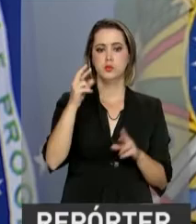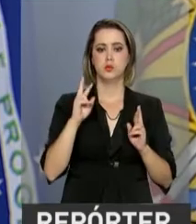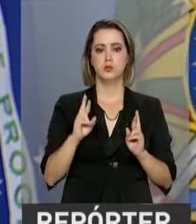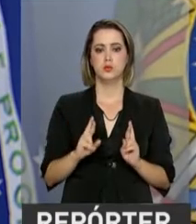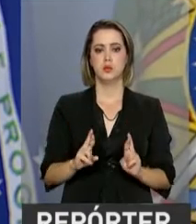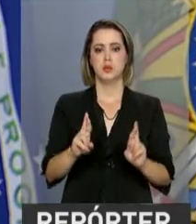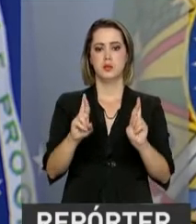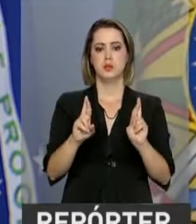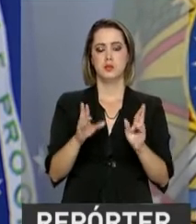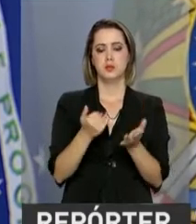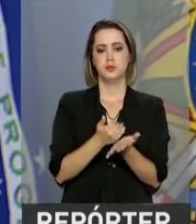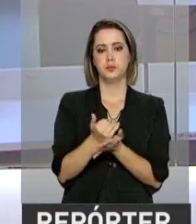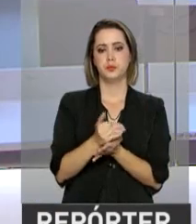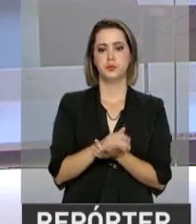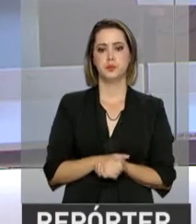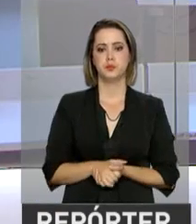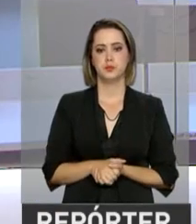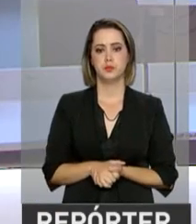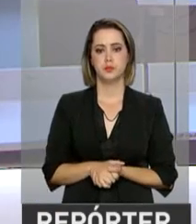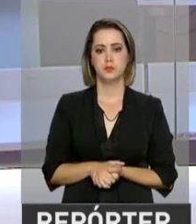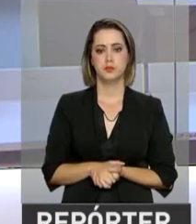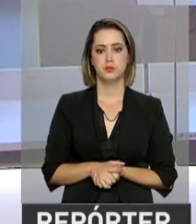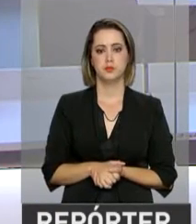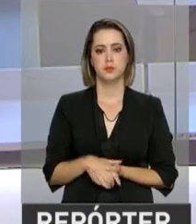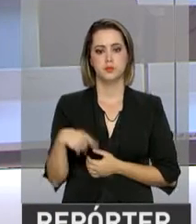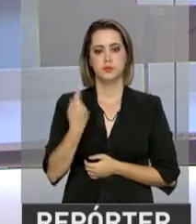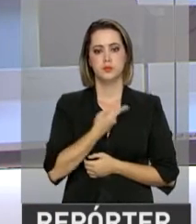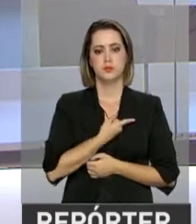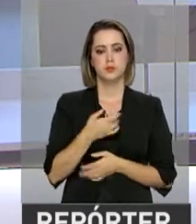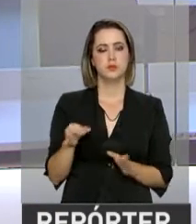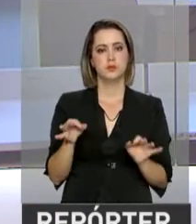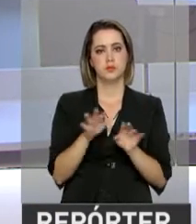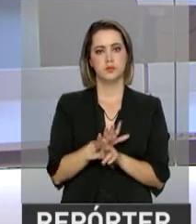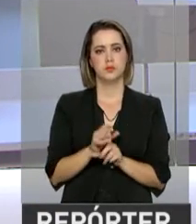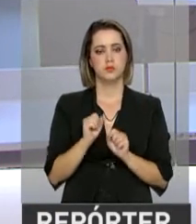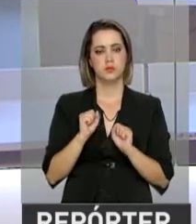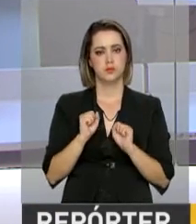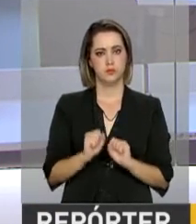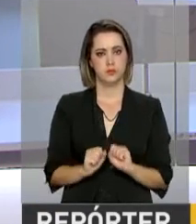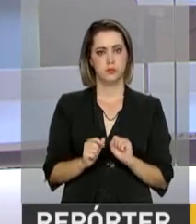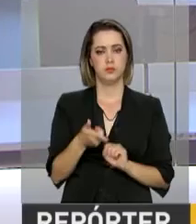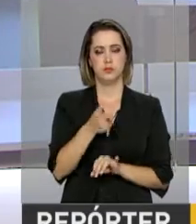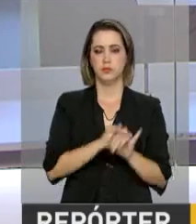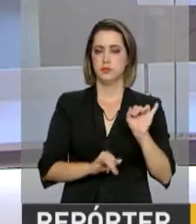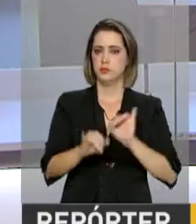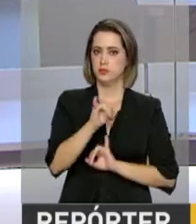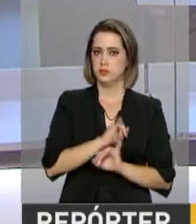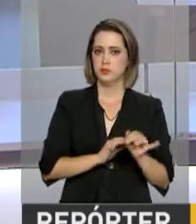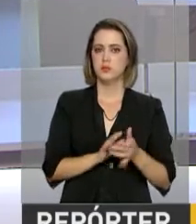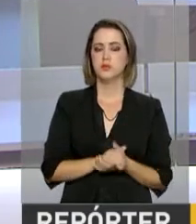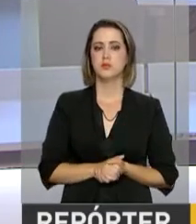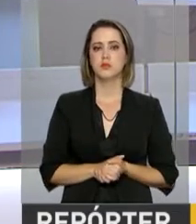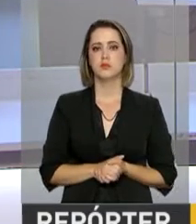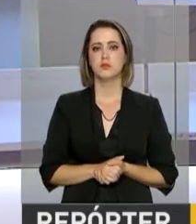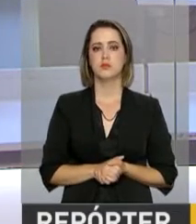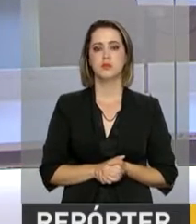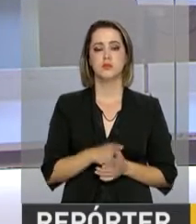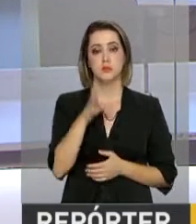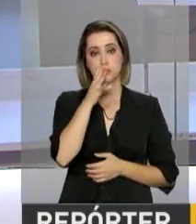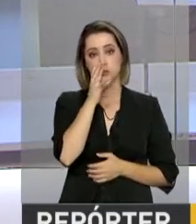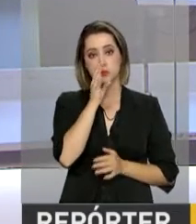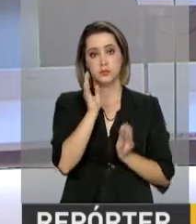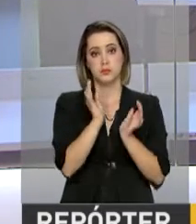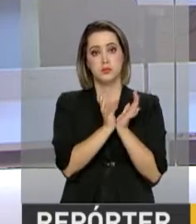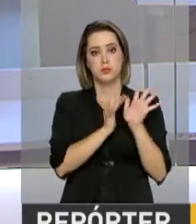esperado inicialmente. Nós ficamos por aqui, podemos voltar a qualquer momento com outras informações. Acompanhe